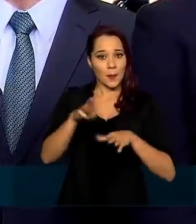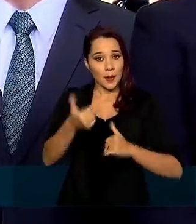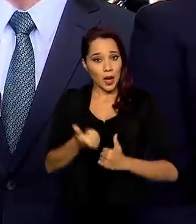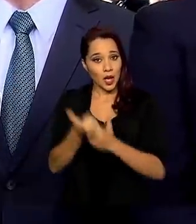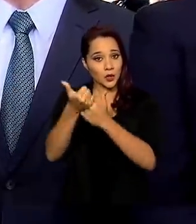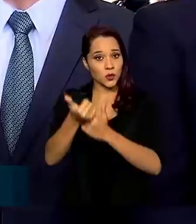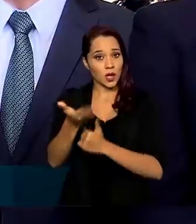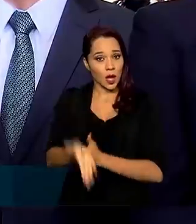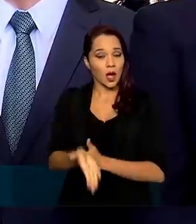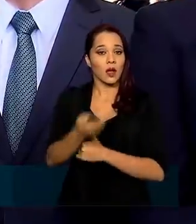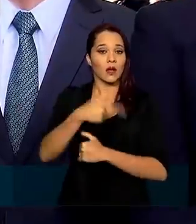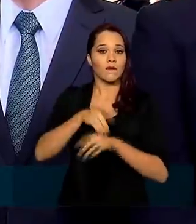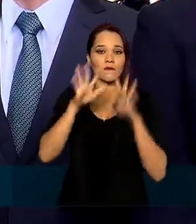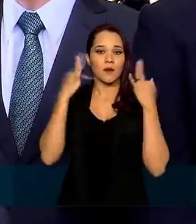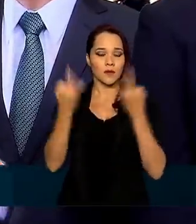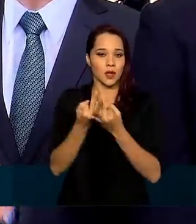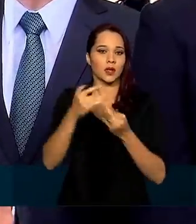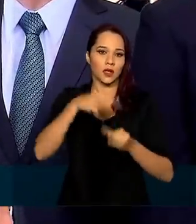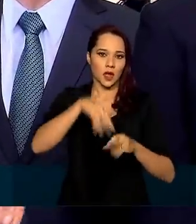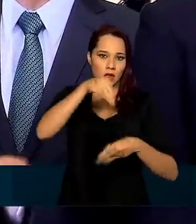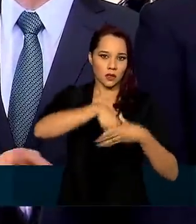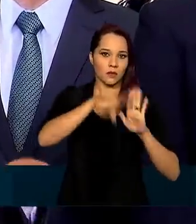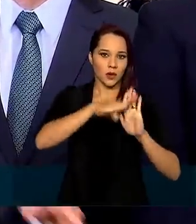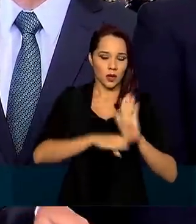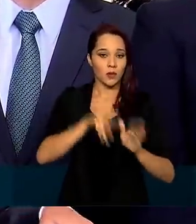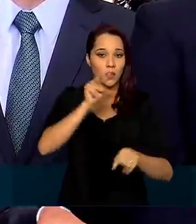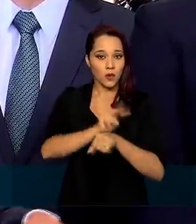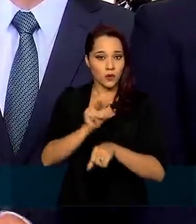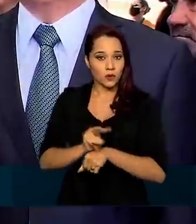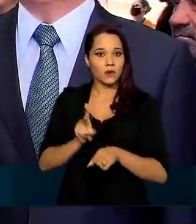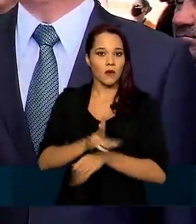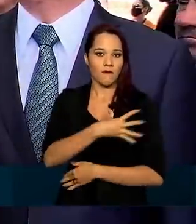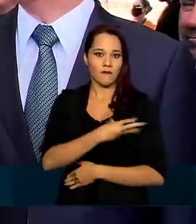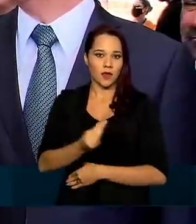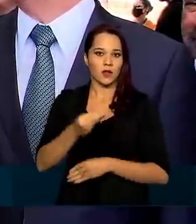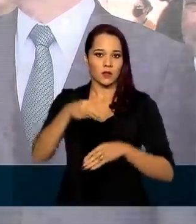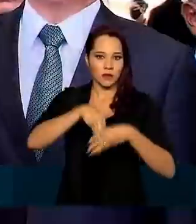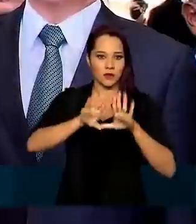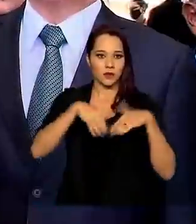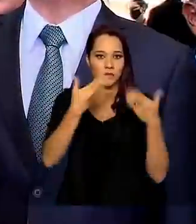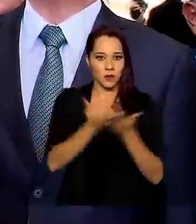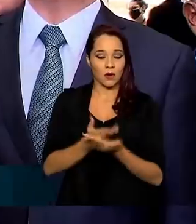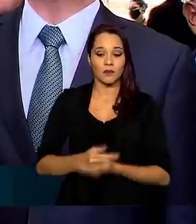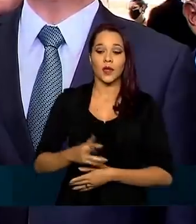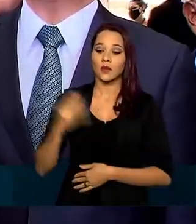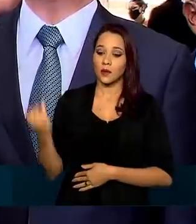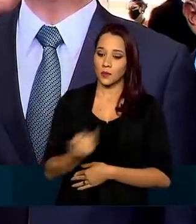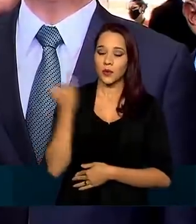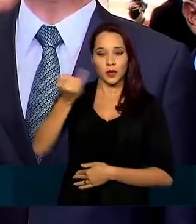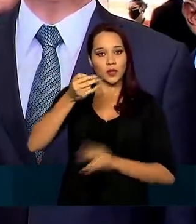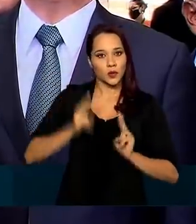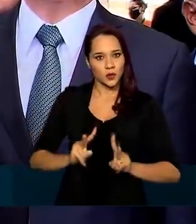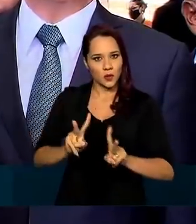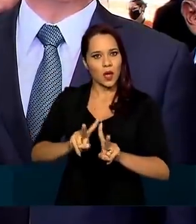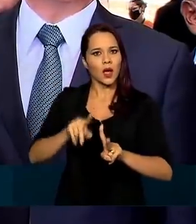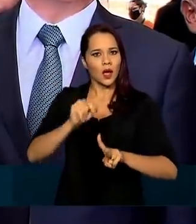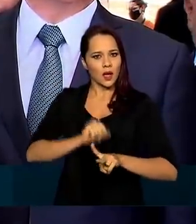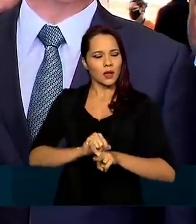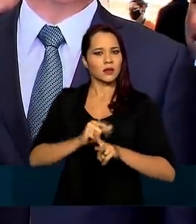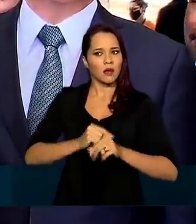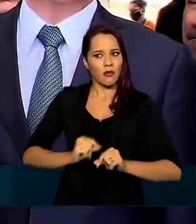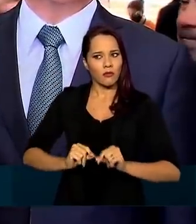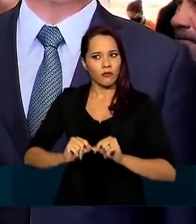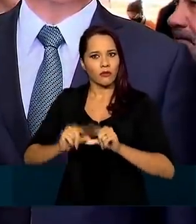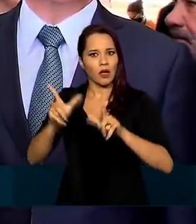essas famílias que estarão no programa a manterem seus filhos na escola. Muito importante mantermos esse pilar de não aumentar